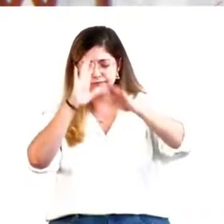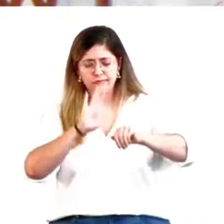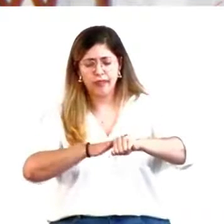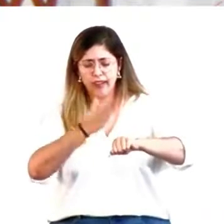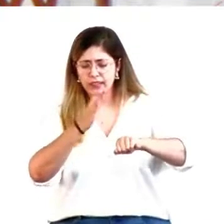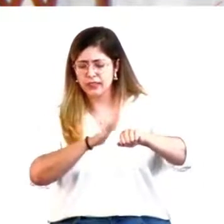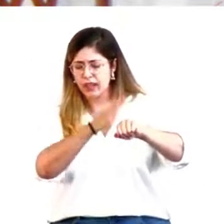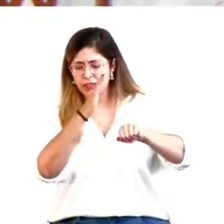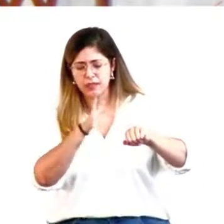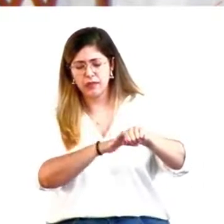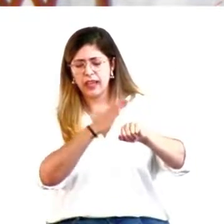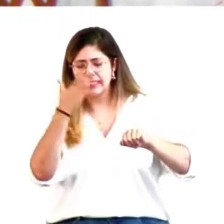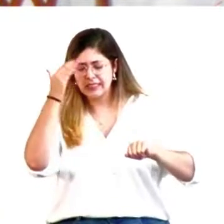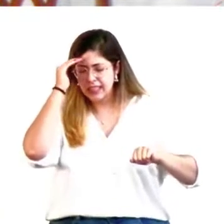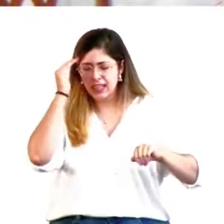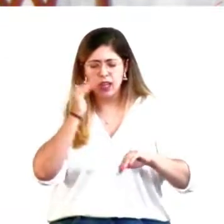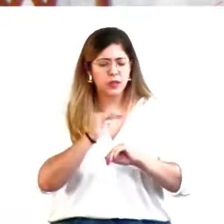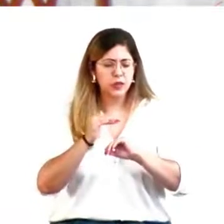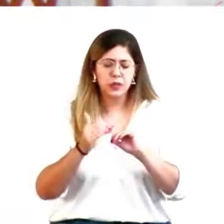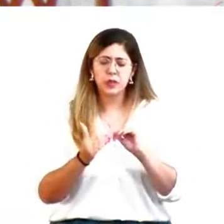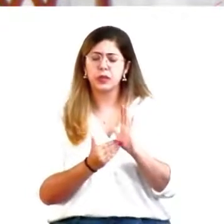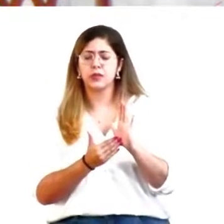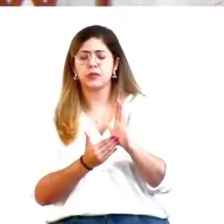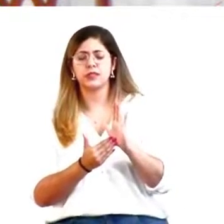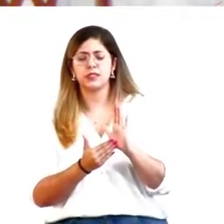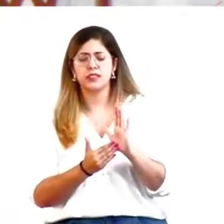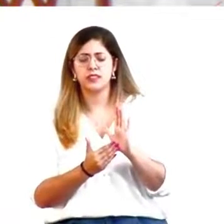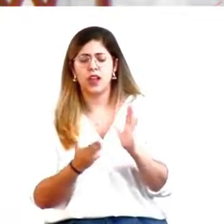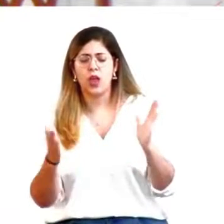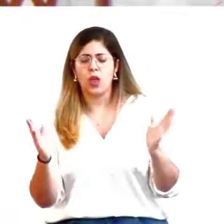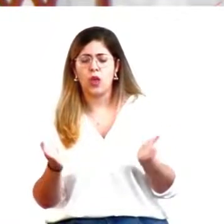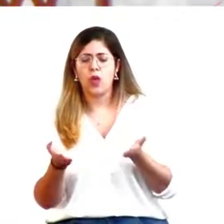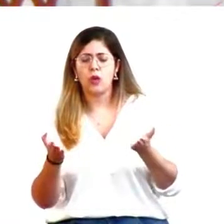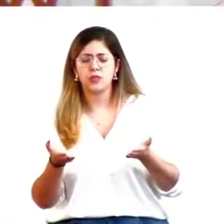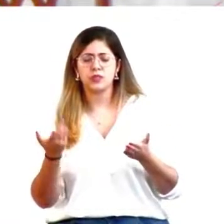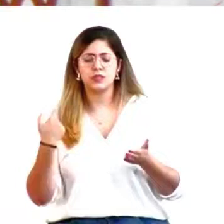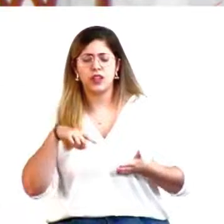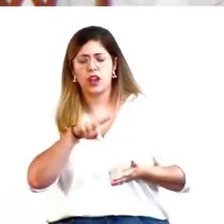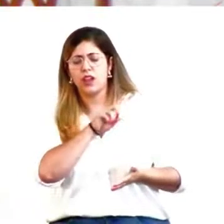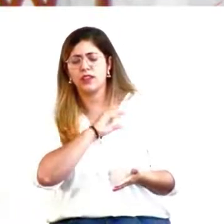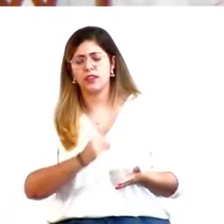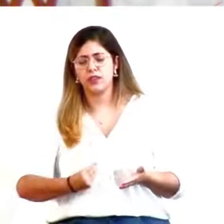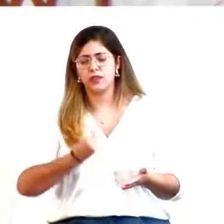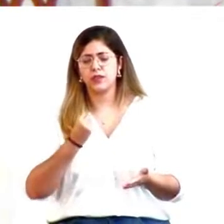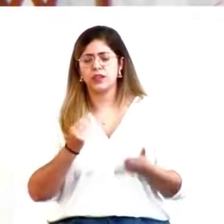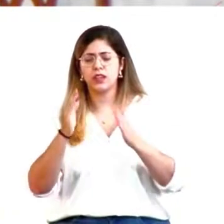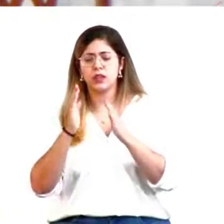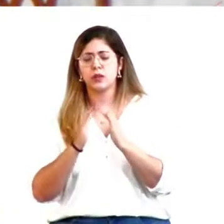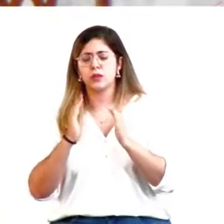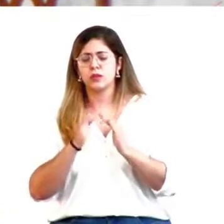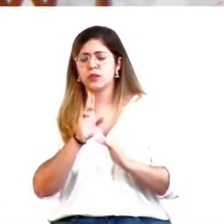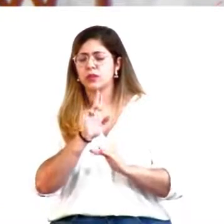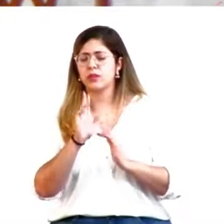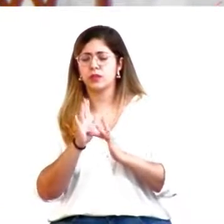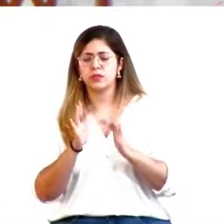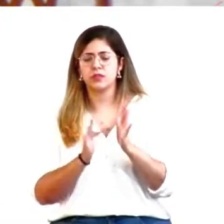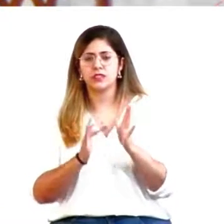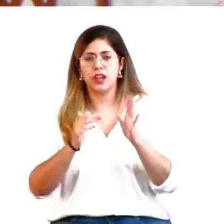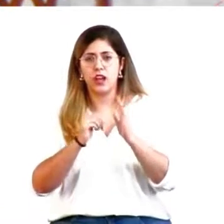que entendamos quem somos e como devemos viver neste mundo caído. Essa é a nossa oração, em nome de